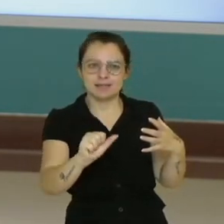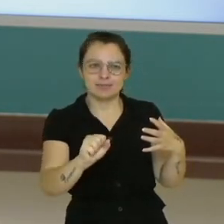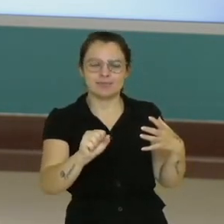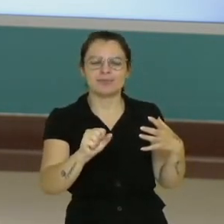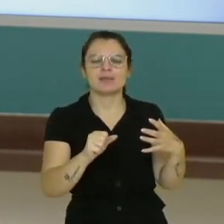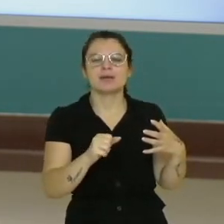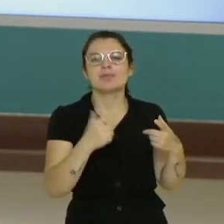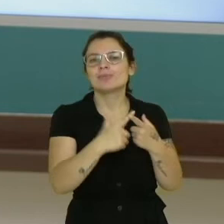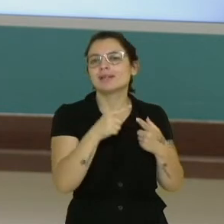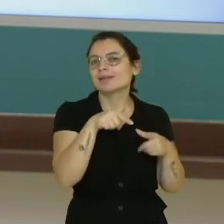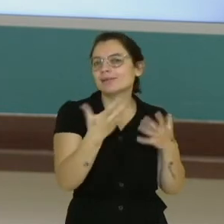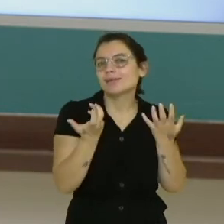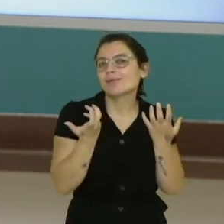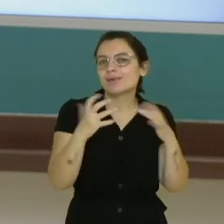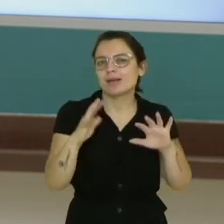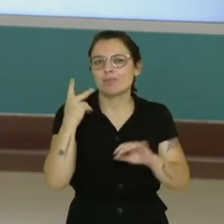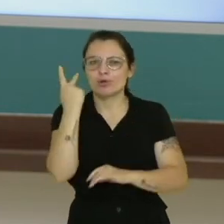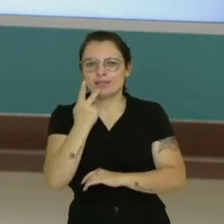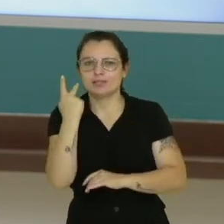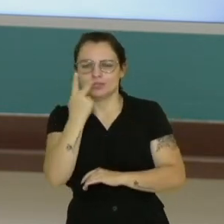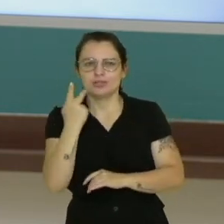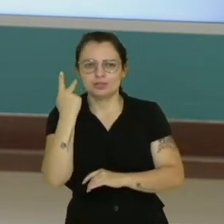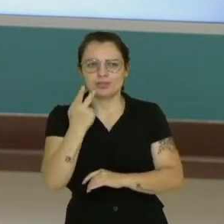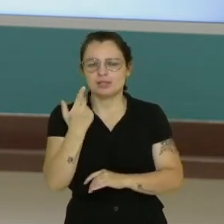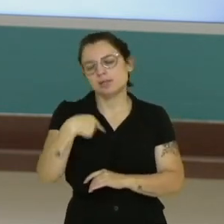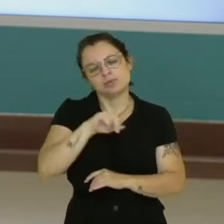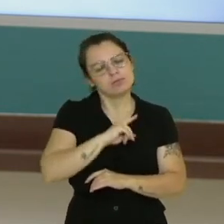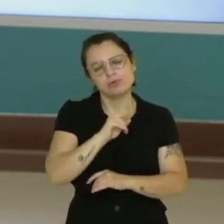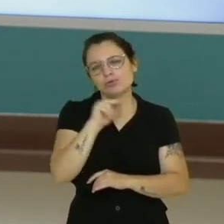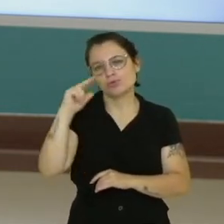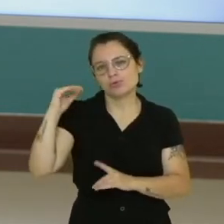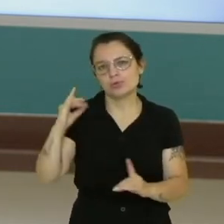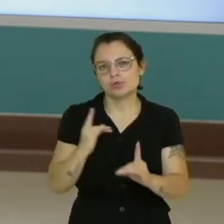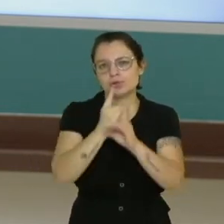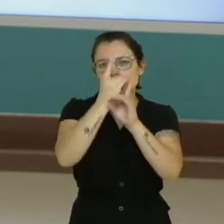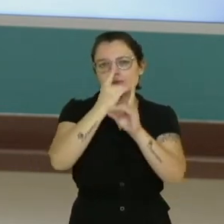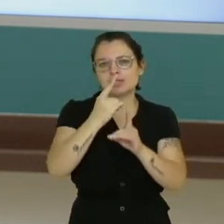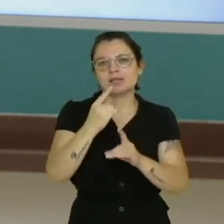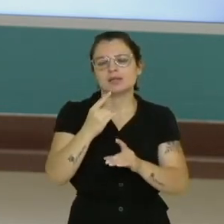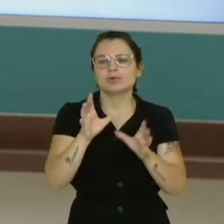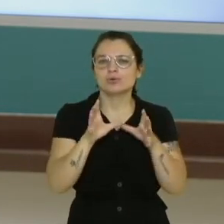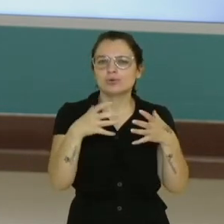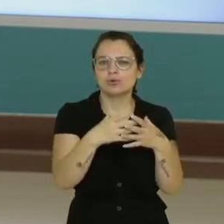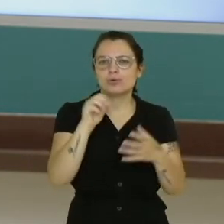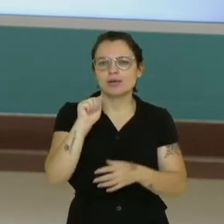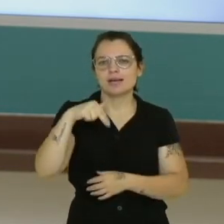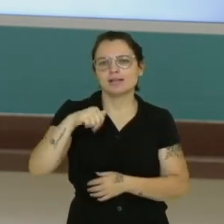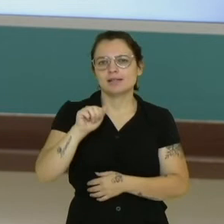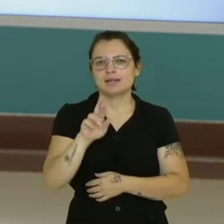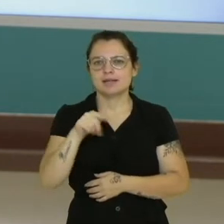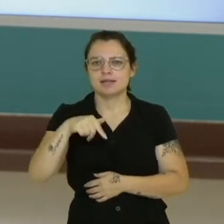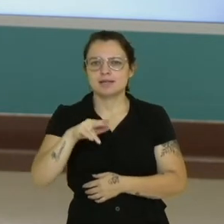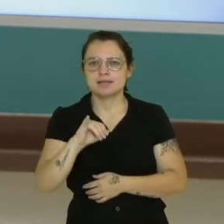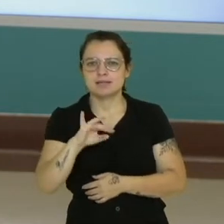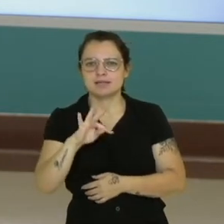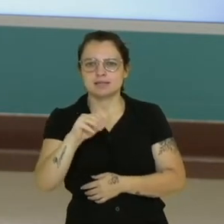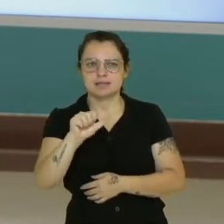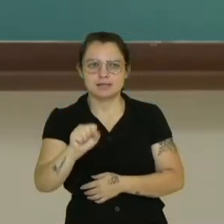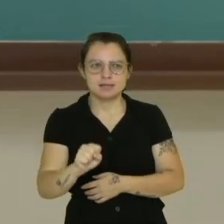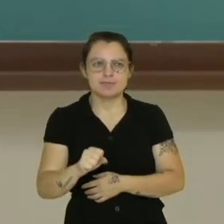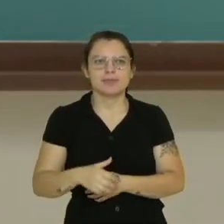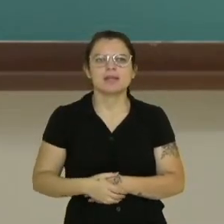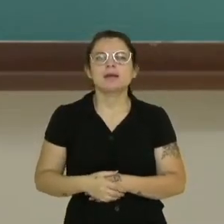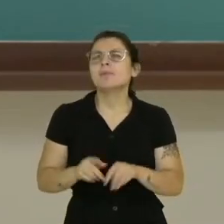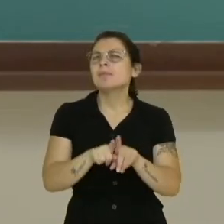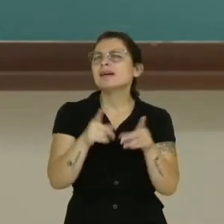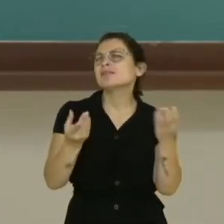Seria contraditório para ele. Então você não encontra um partido anarquista. Bom, e a luta por 8 horas de